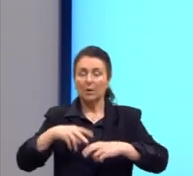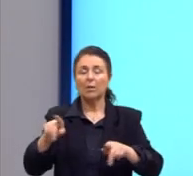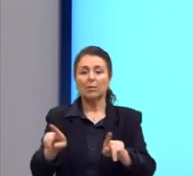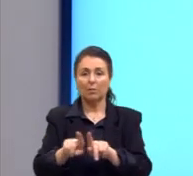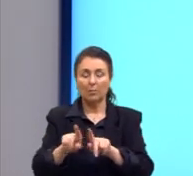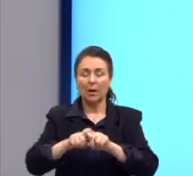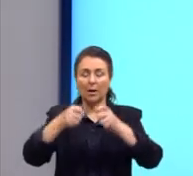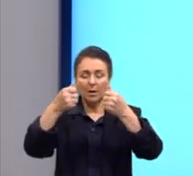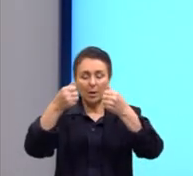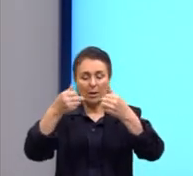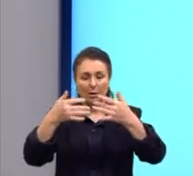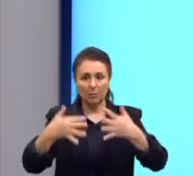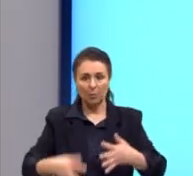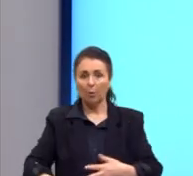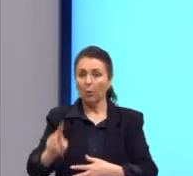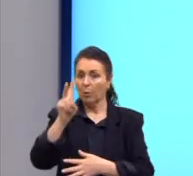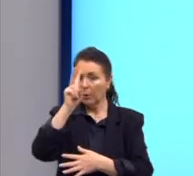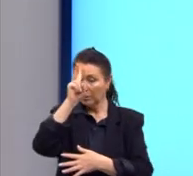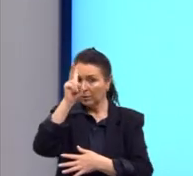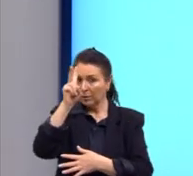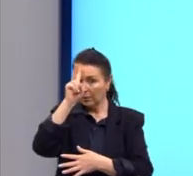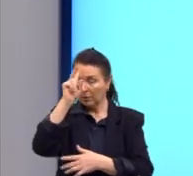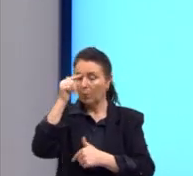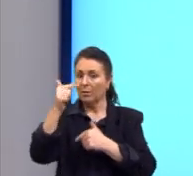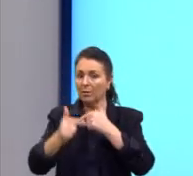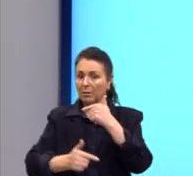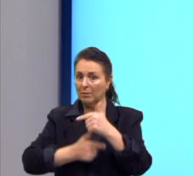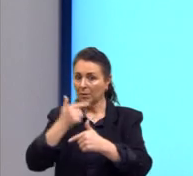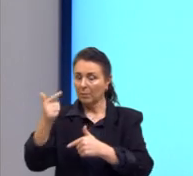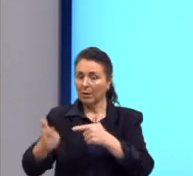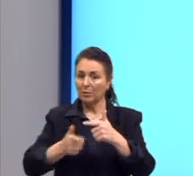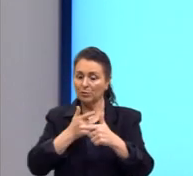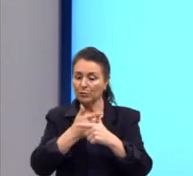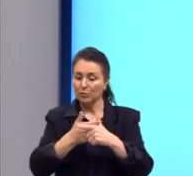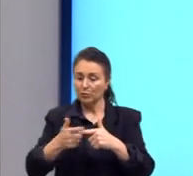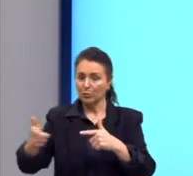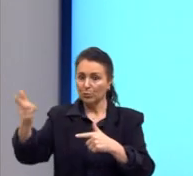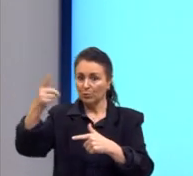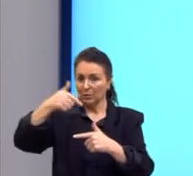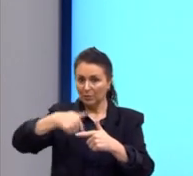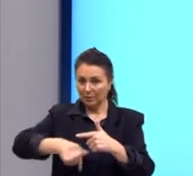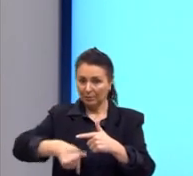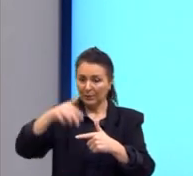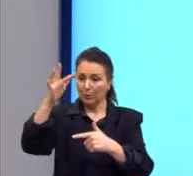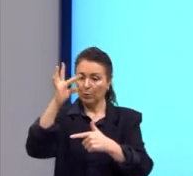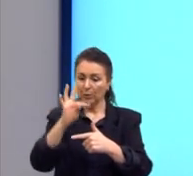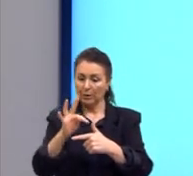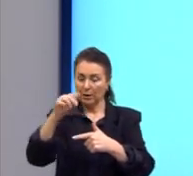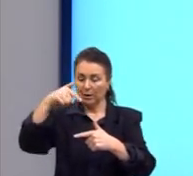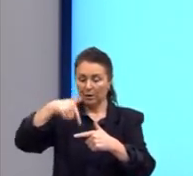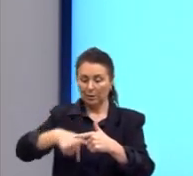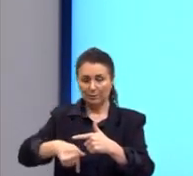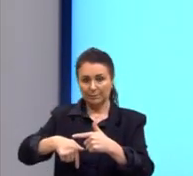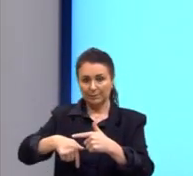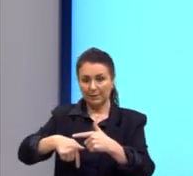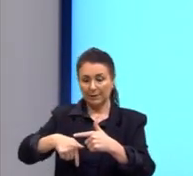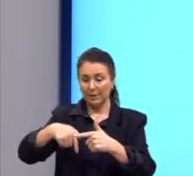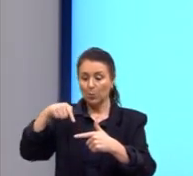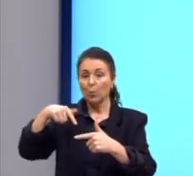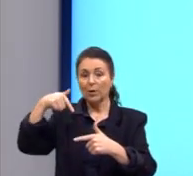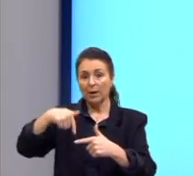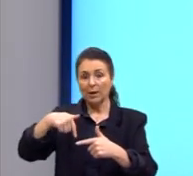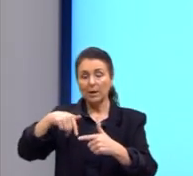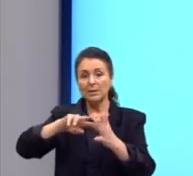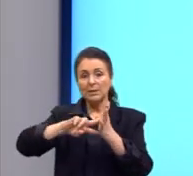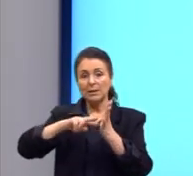que atenção pode ser definida como o trabalho dividido por que não é trabalho dividido pela carga elétrica